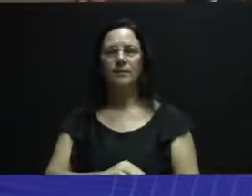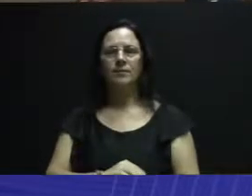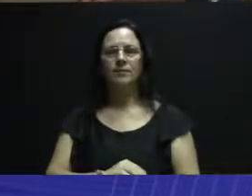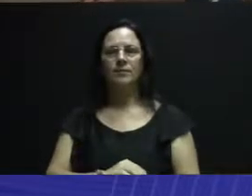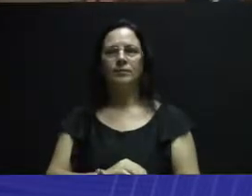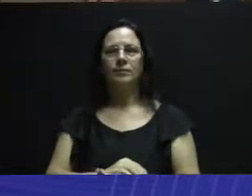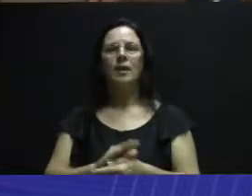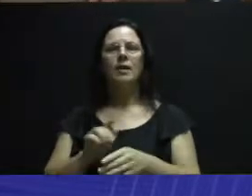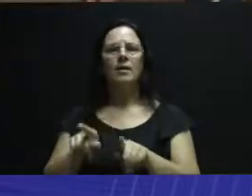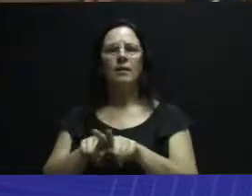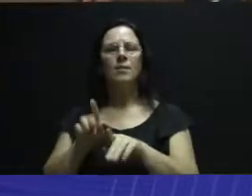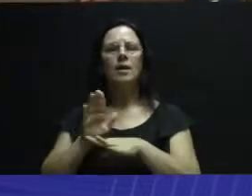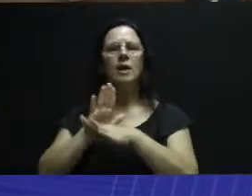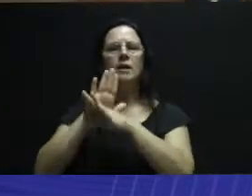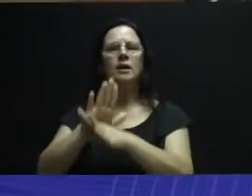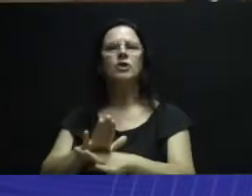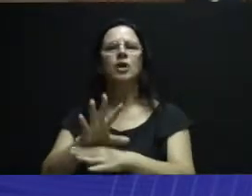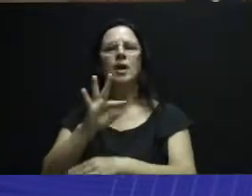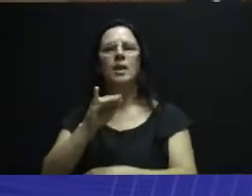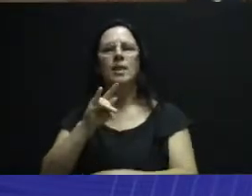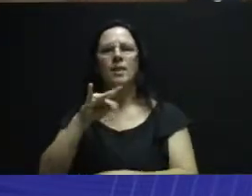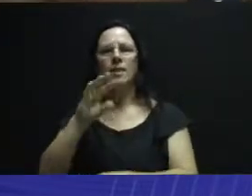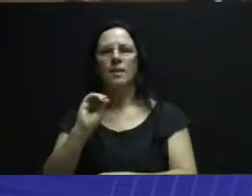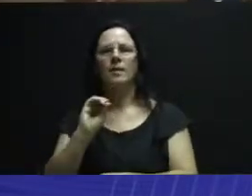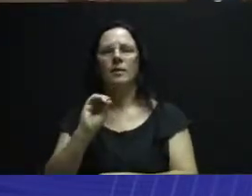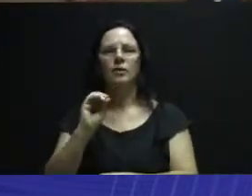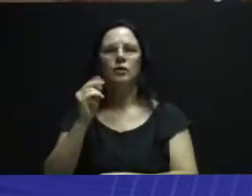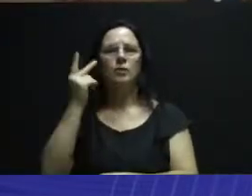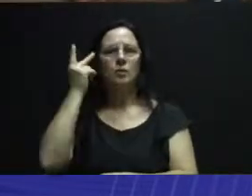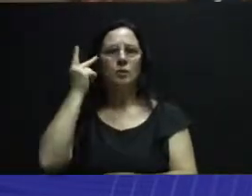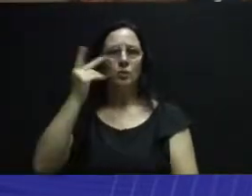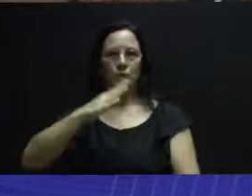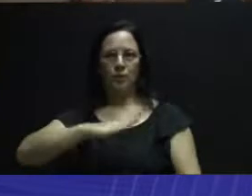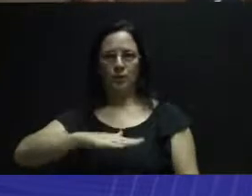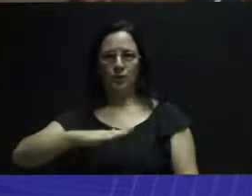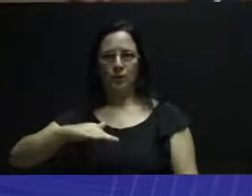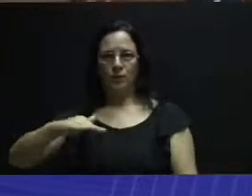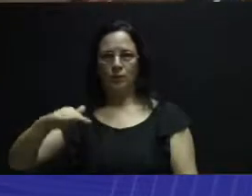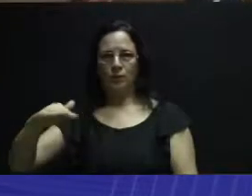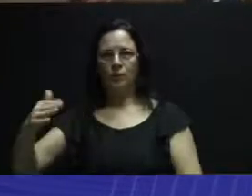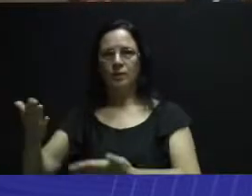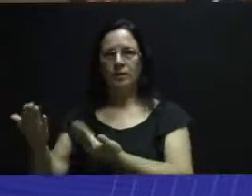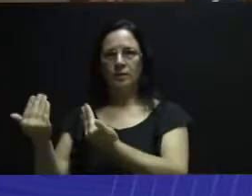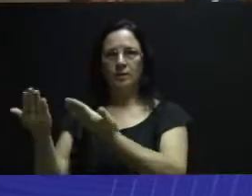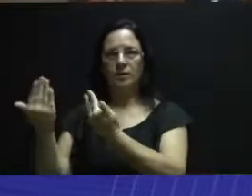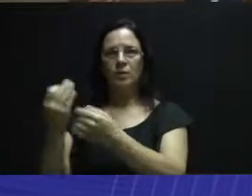e assistente técnico da Seleção Paulista Infantil e Juvenil de